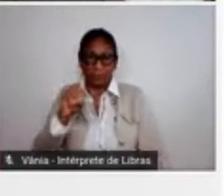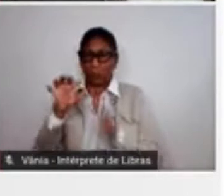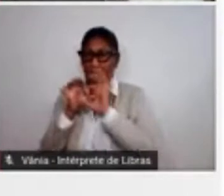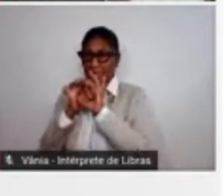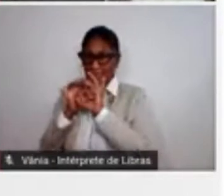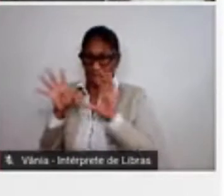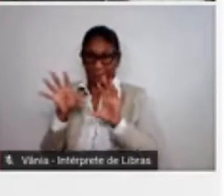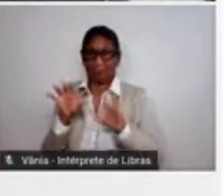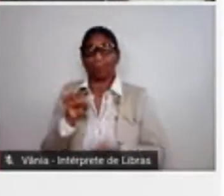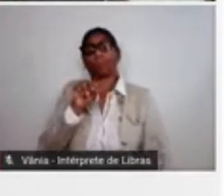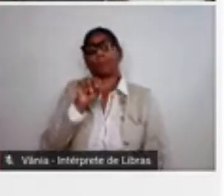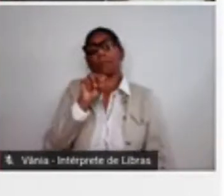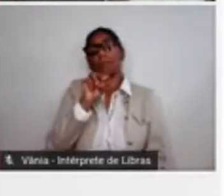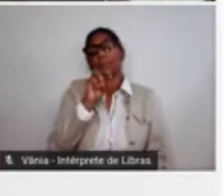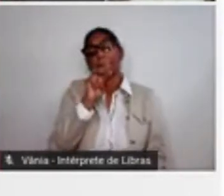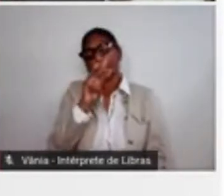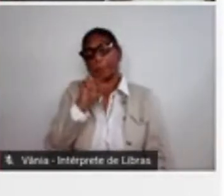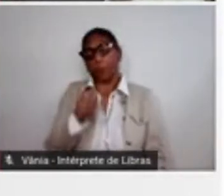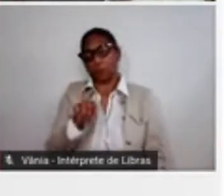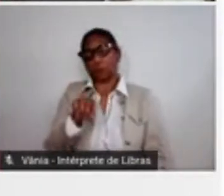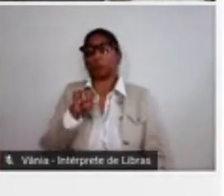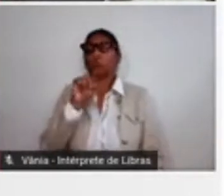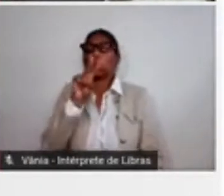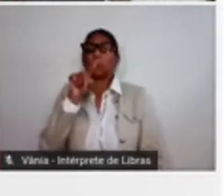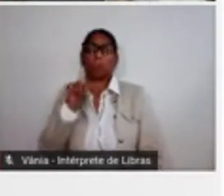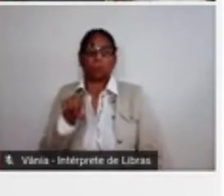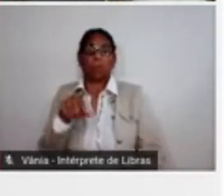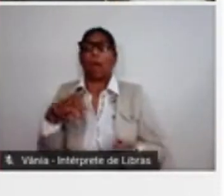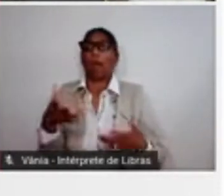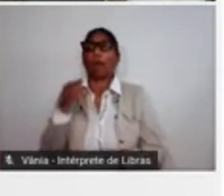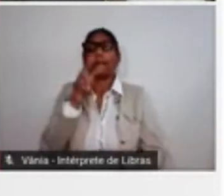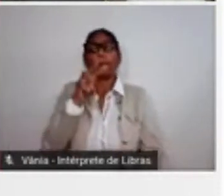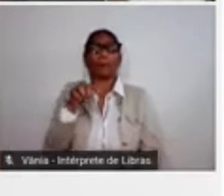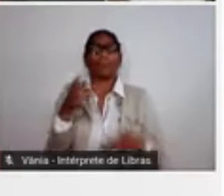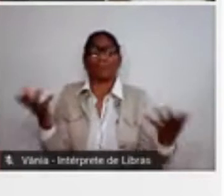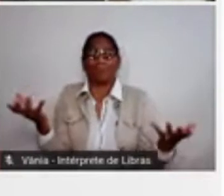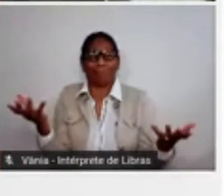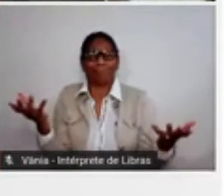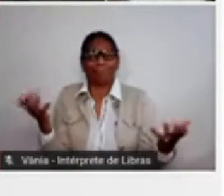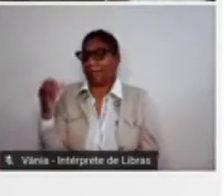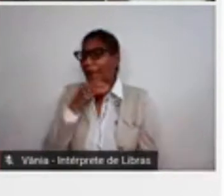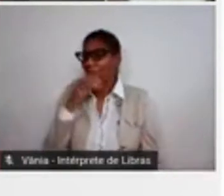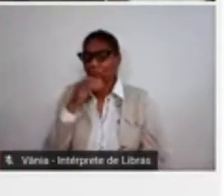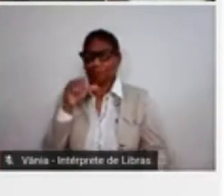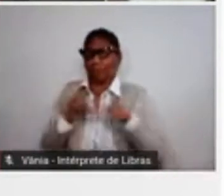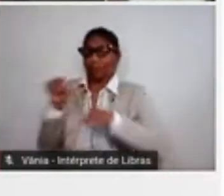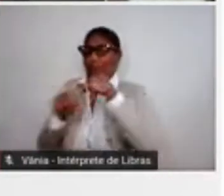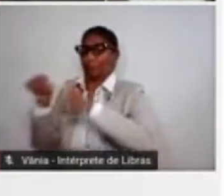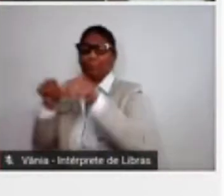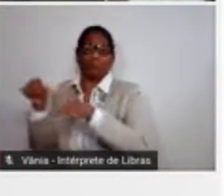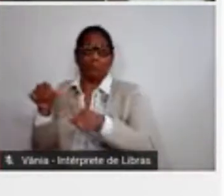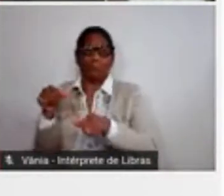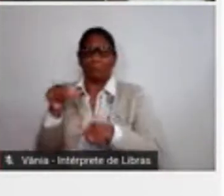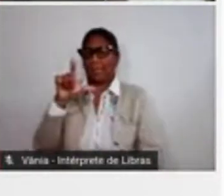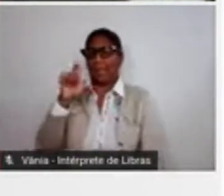2,7 para 2,23 e agora para 1,08. Então foi uma redução rápida e forte do número de